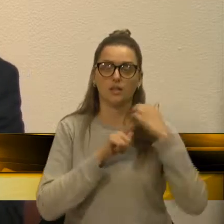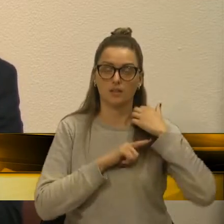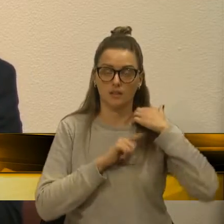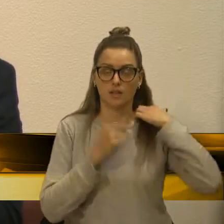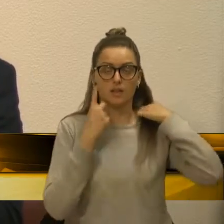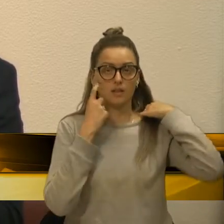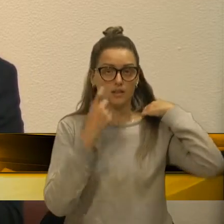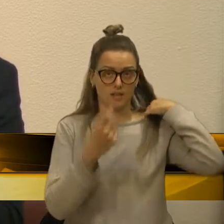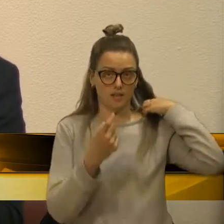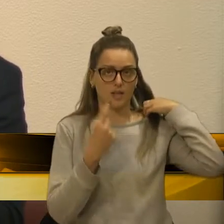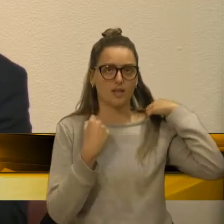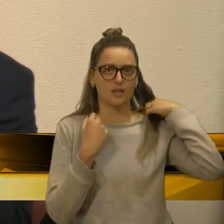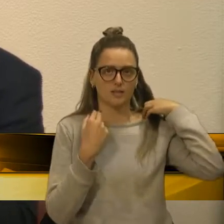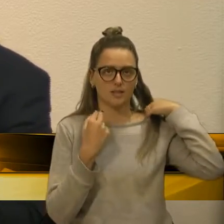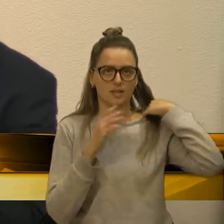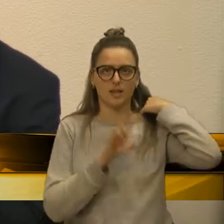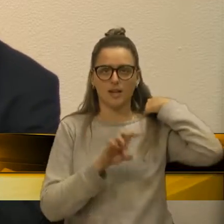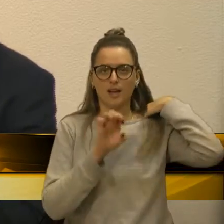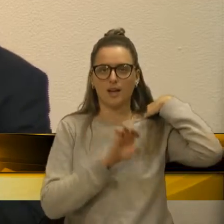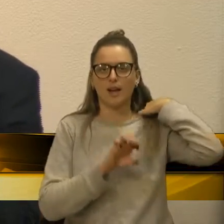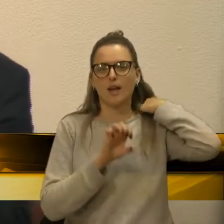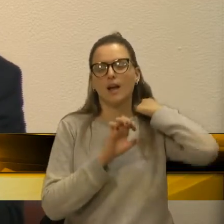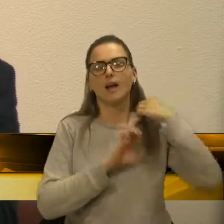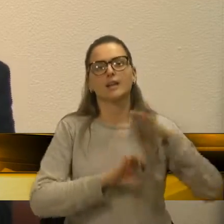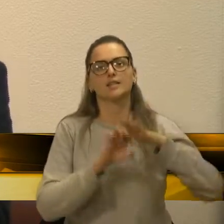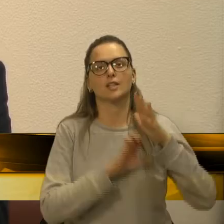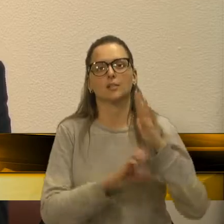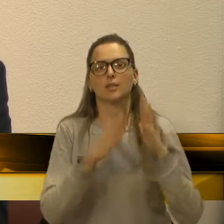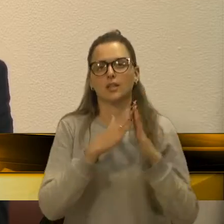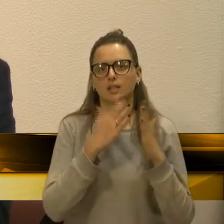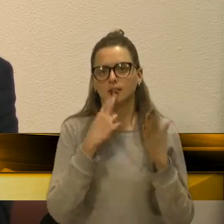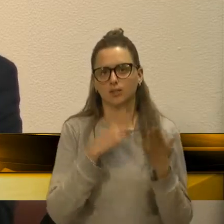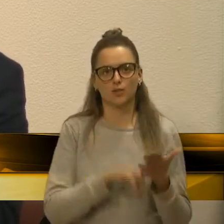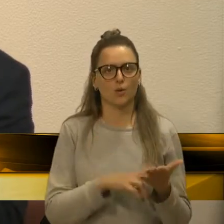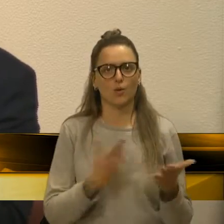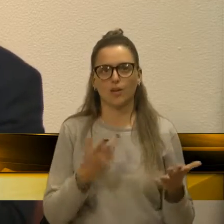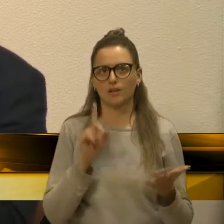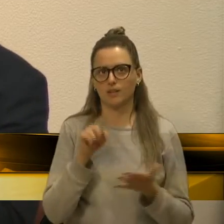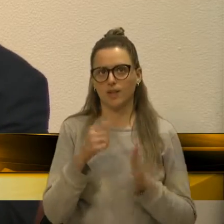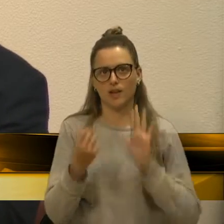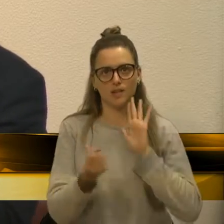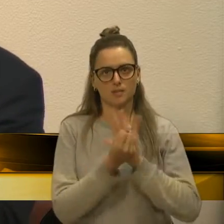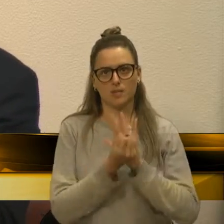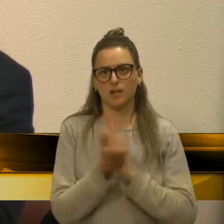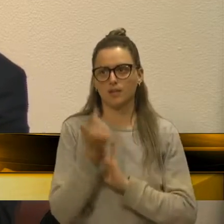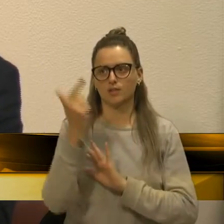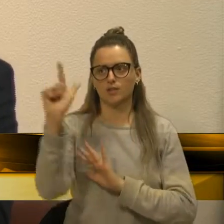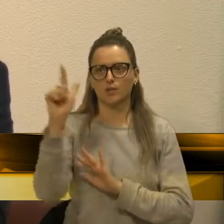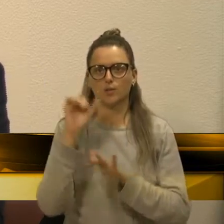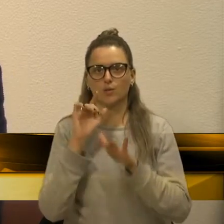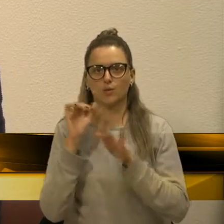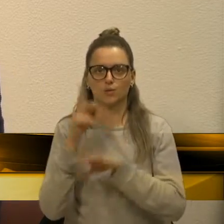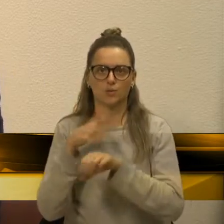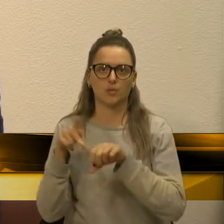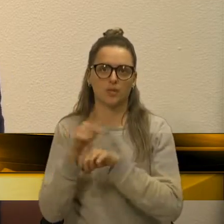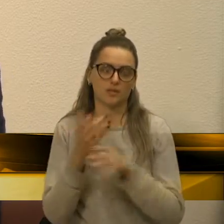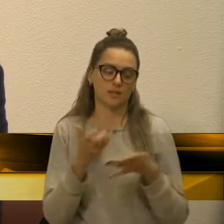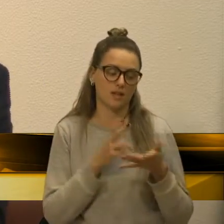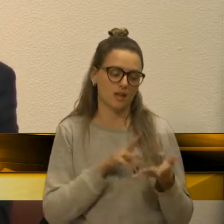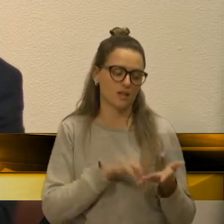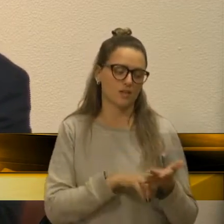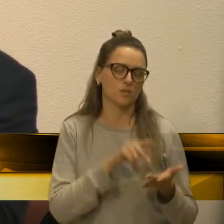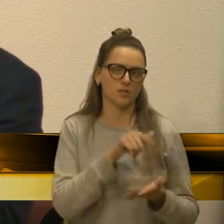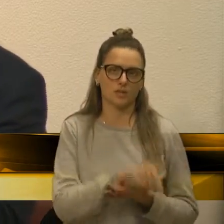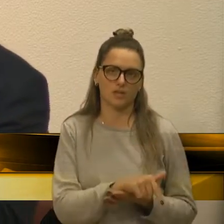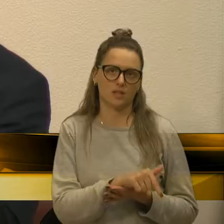da privatização dos Correios, que são as grandes empresas. Que as grandes empresas estrangeiras estão querendo assumir realmente. Só que